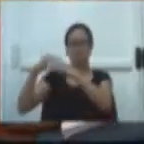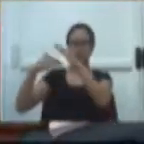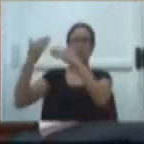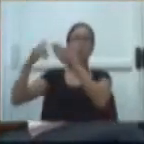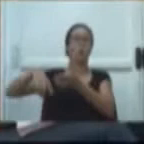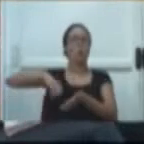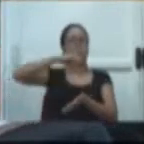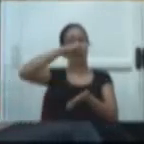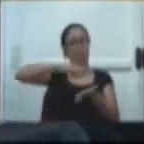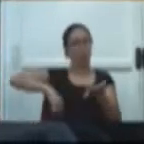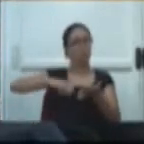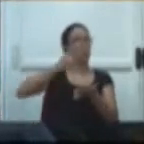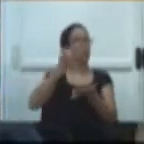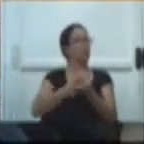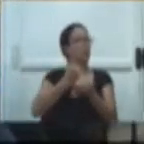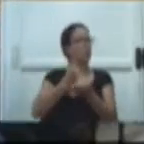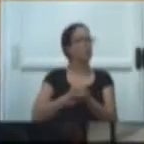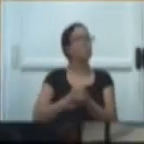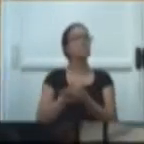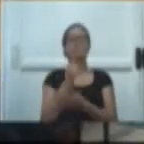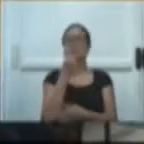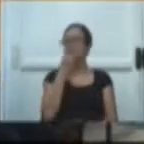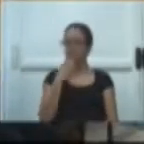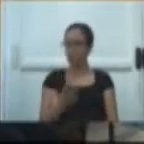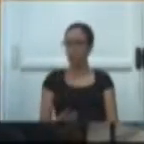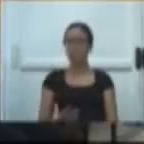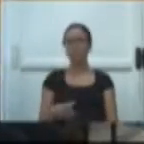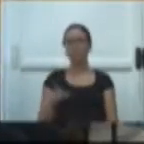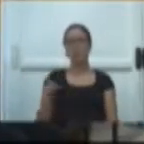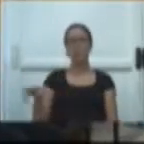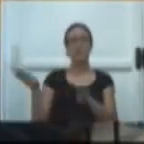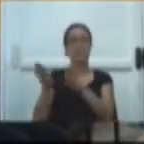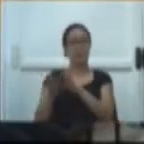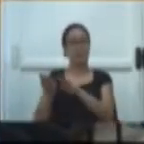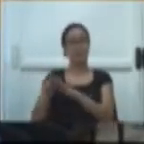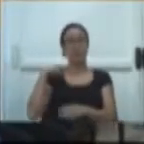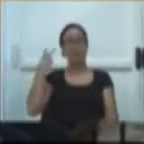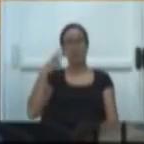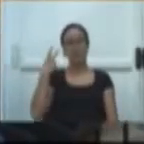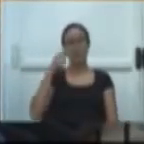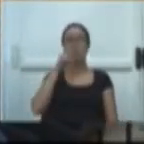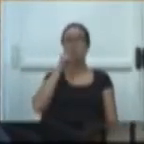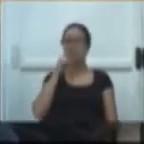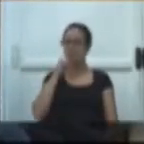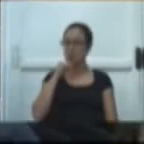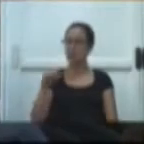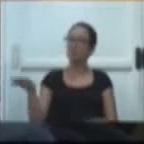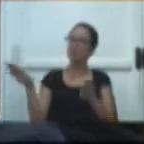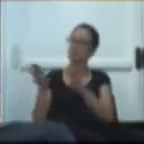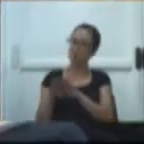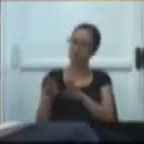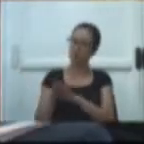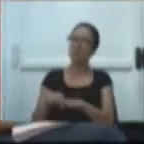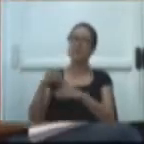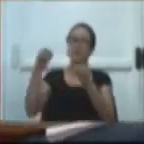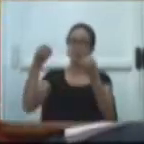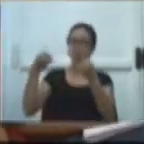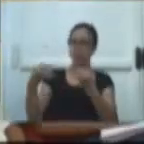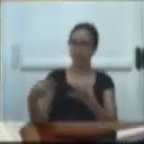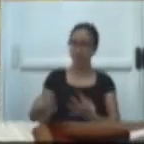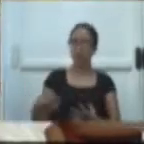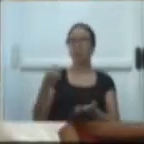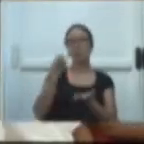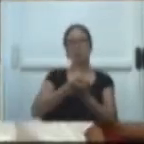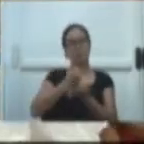o qual você, Raul, quando assumiu também, disse para nós: eu não sairei sem deixar esse acordo coletivo